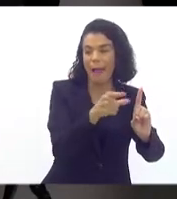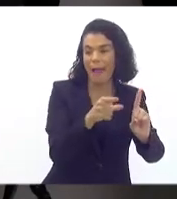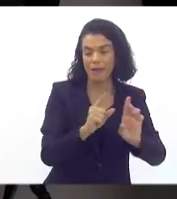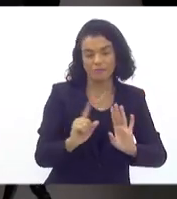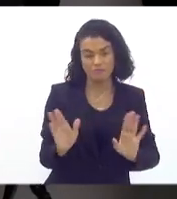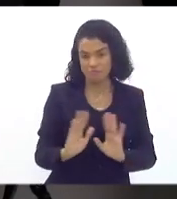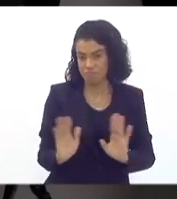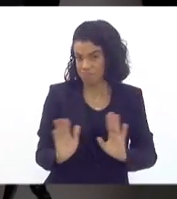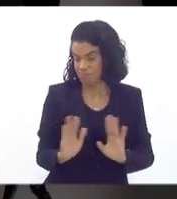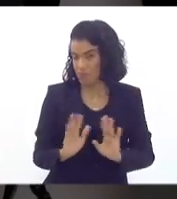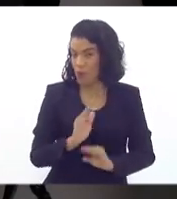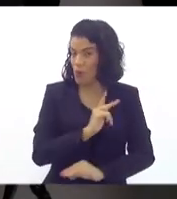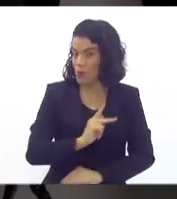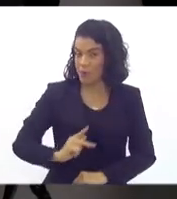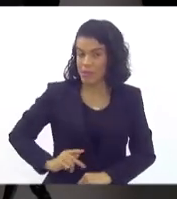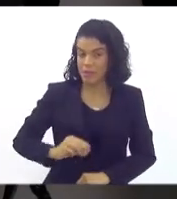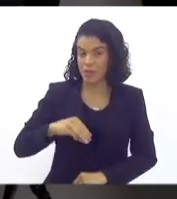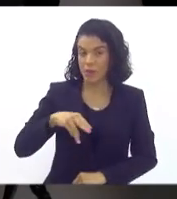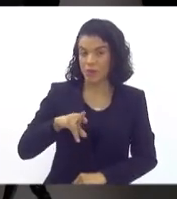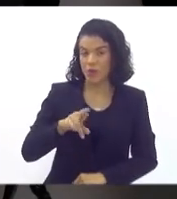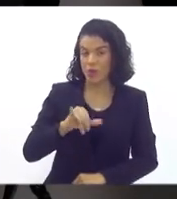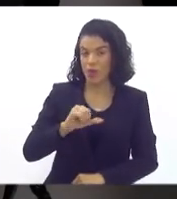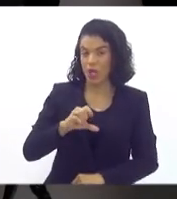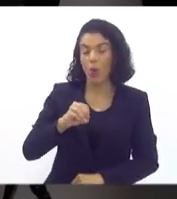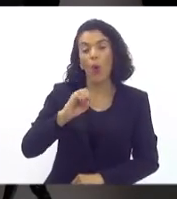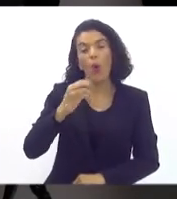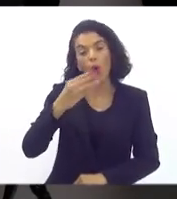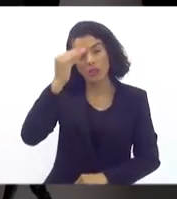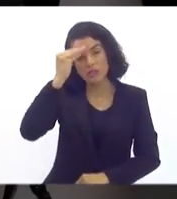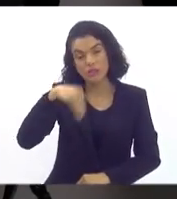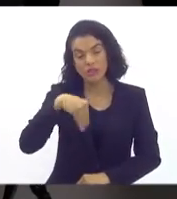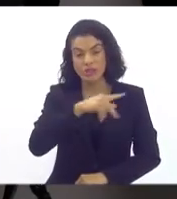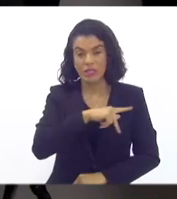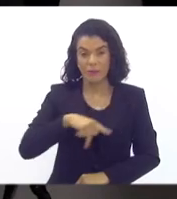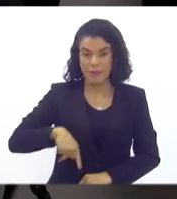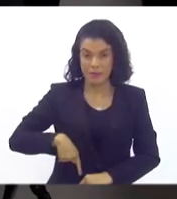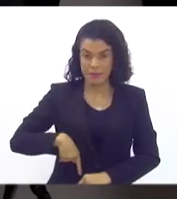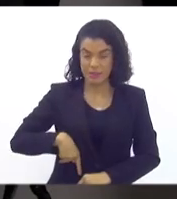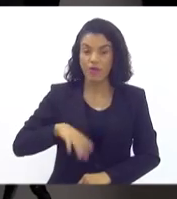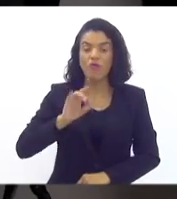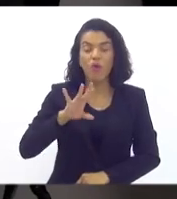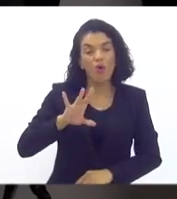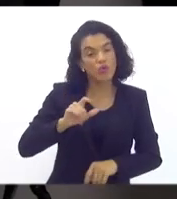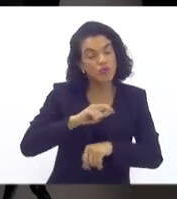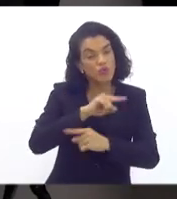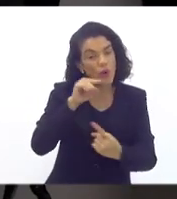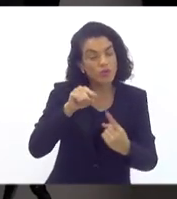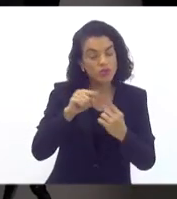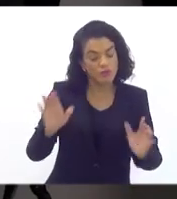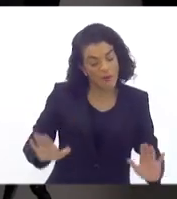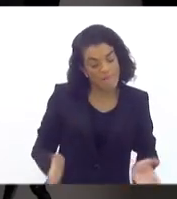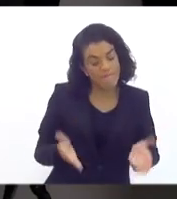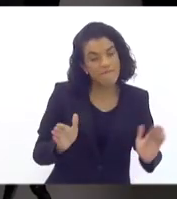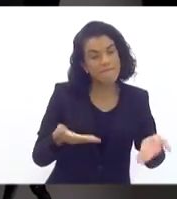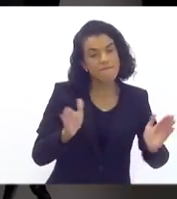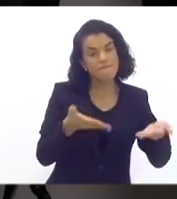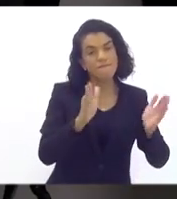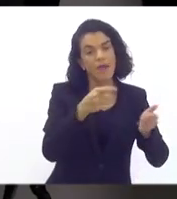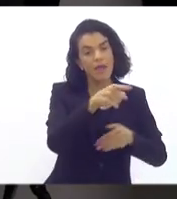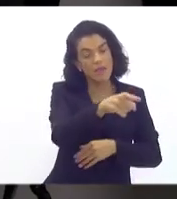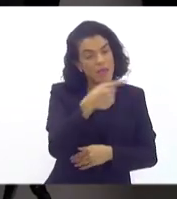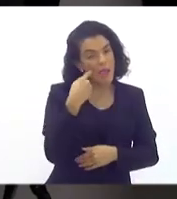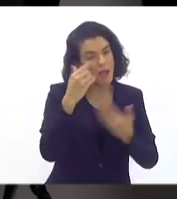o presidente o Murilo de muito menos fazendo desistir da presidência foi no sentido lá e fazer com que ele